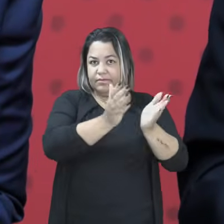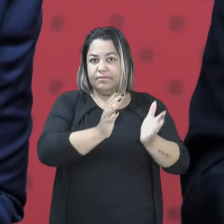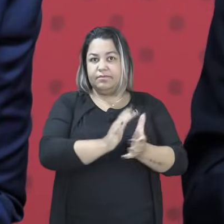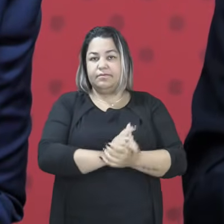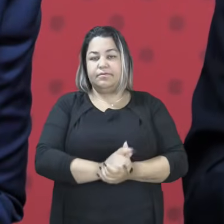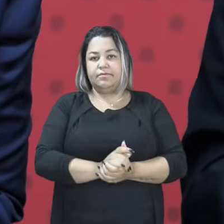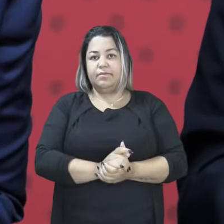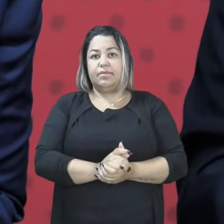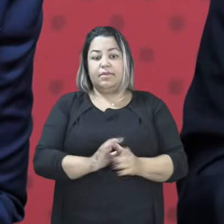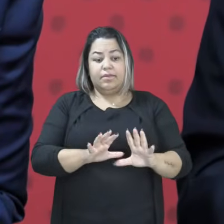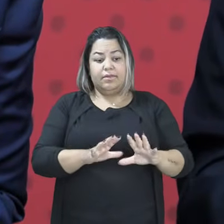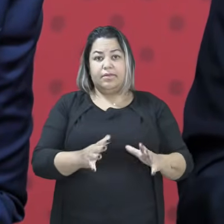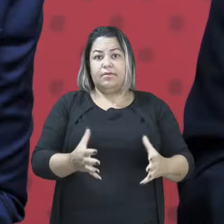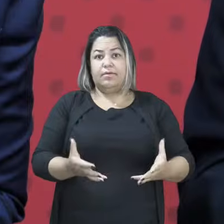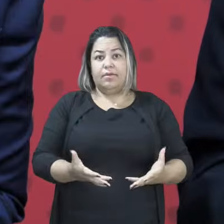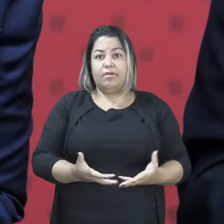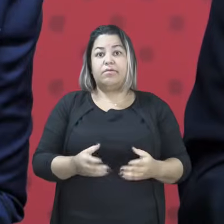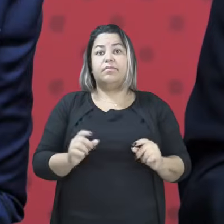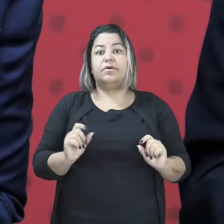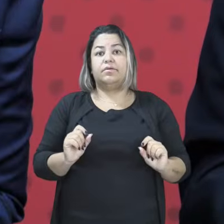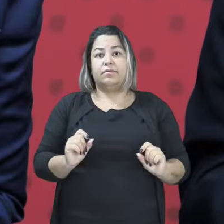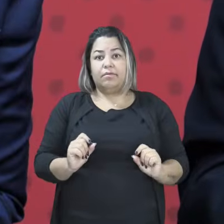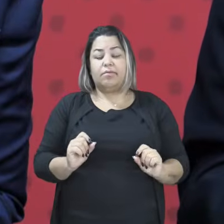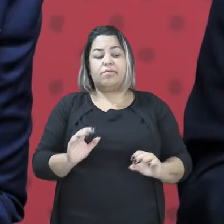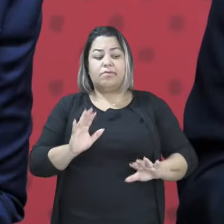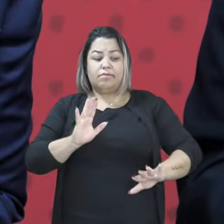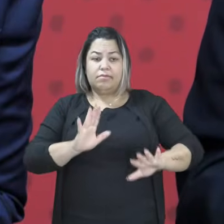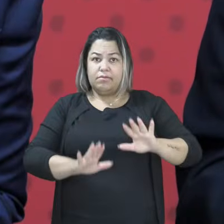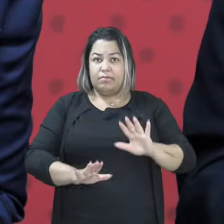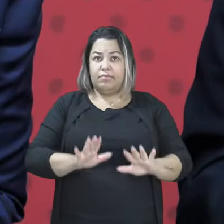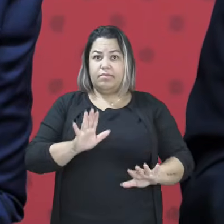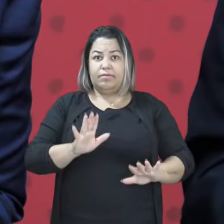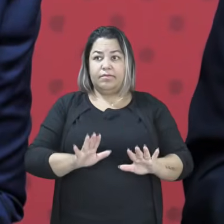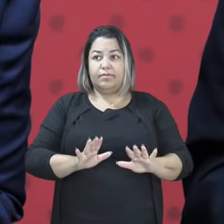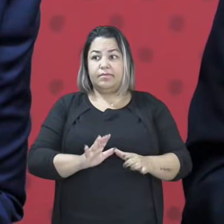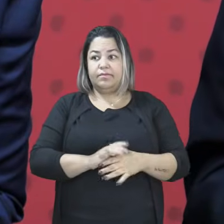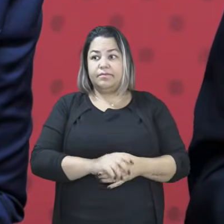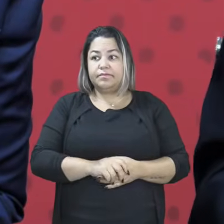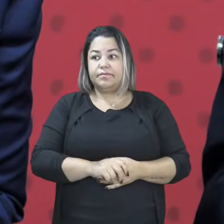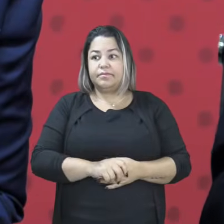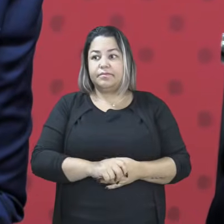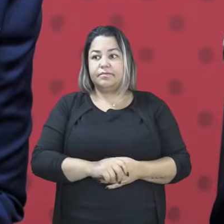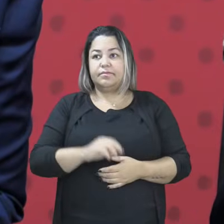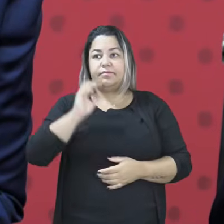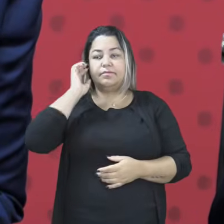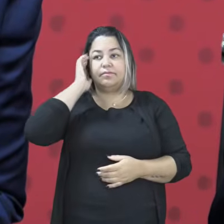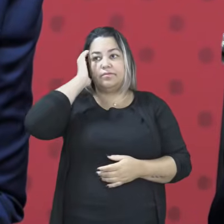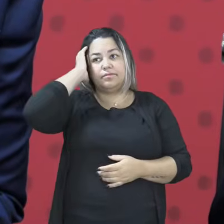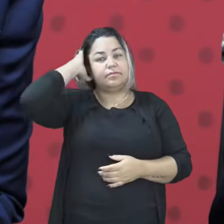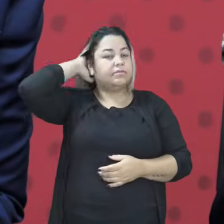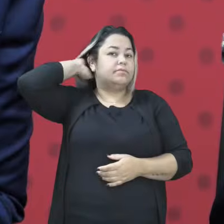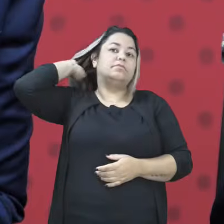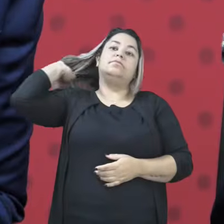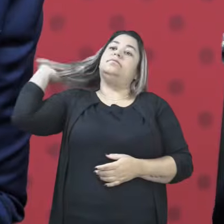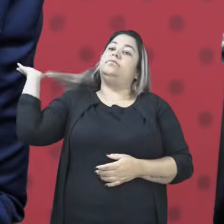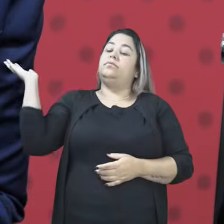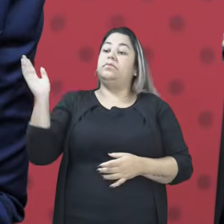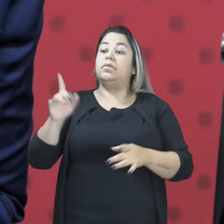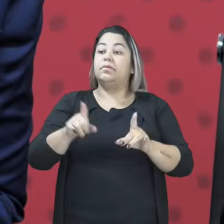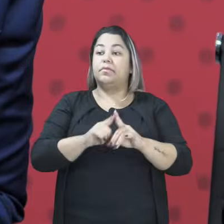empobrecimento do mundo. Então, muitas vezes, o poder destrutivo